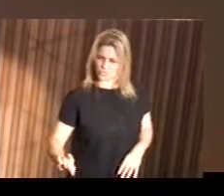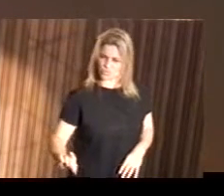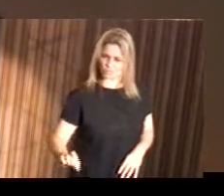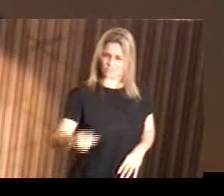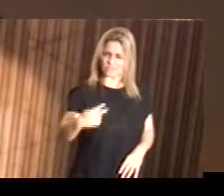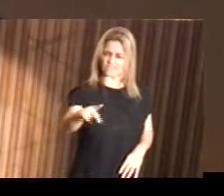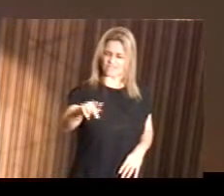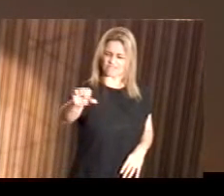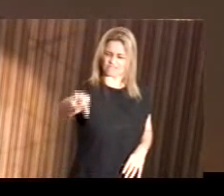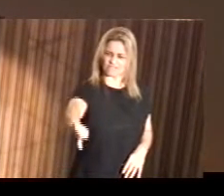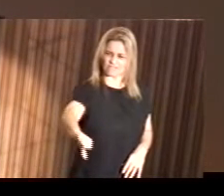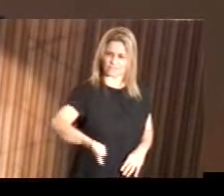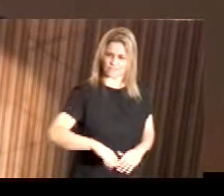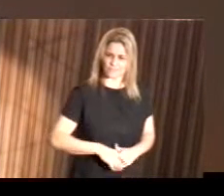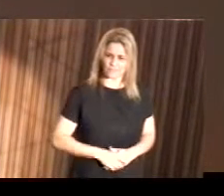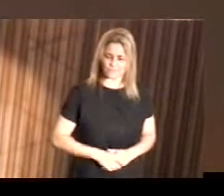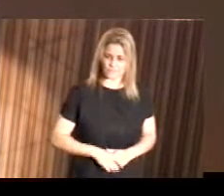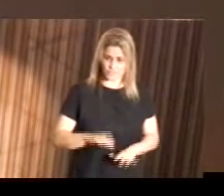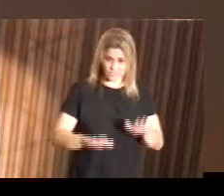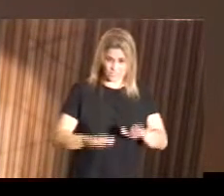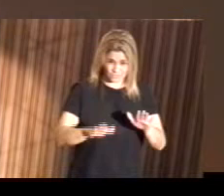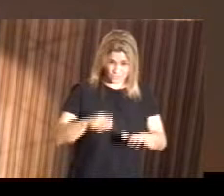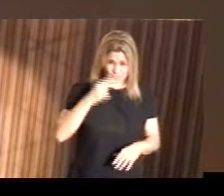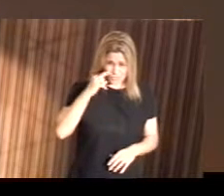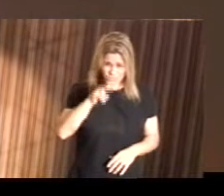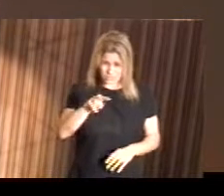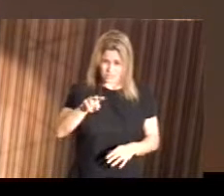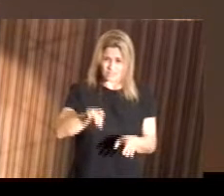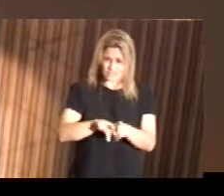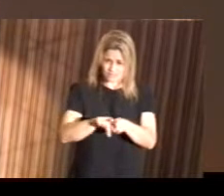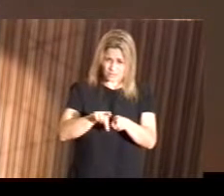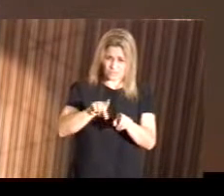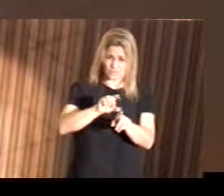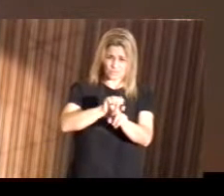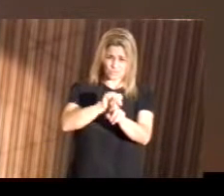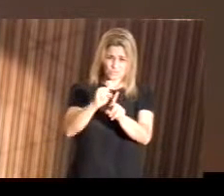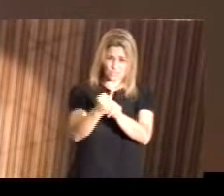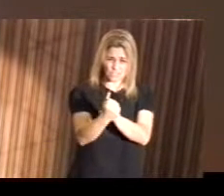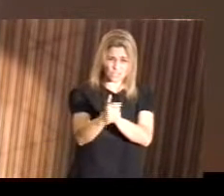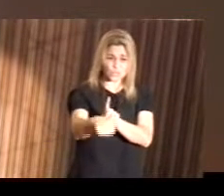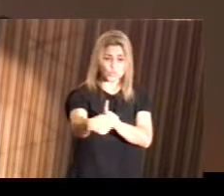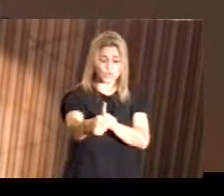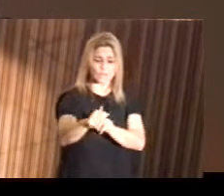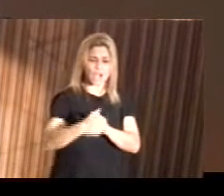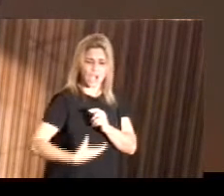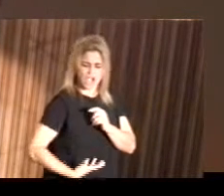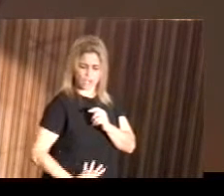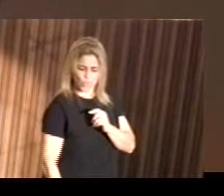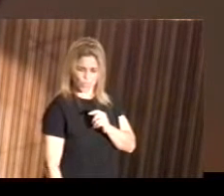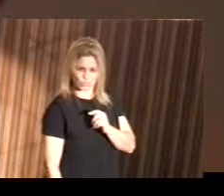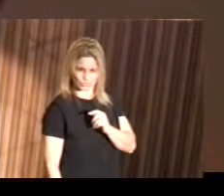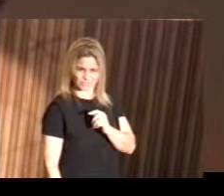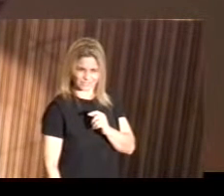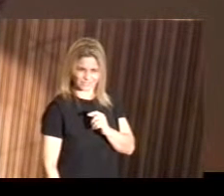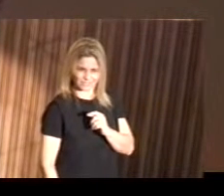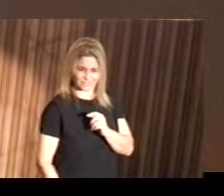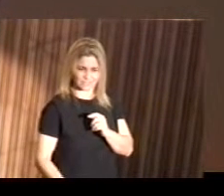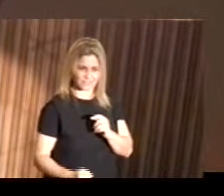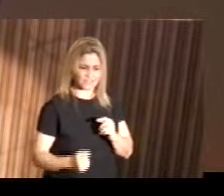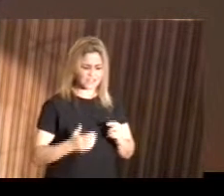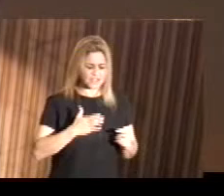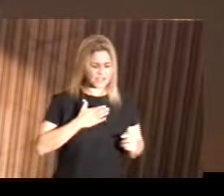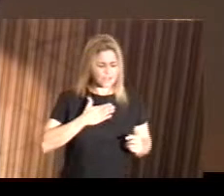E quando eu vejo uma sociedade fazendo uma apologia tão grande pelo aborto e dizendo que o direito da mulher pelo seu